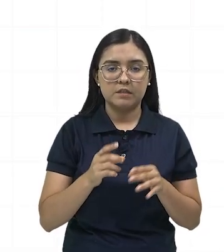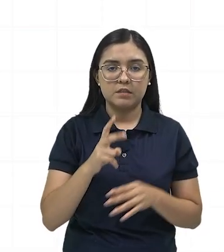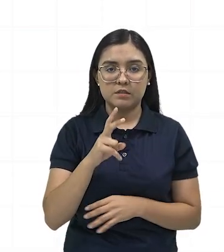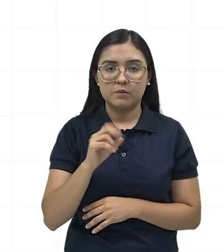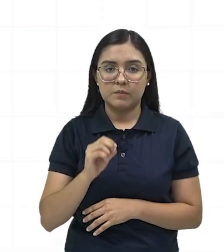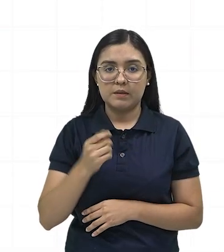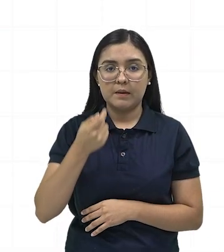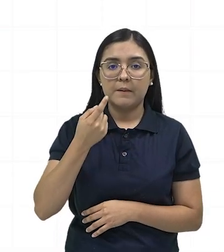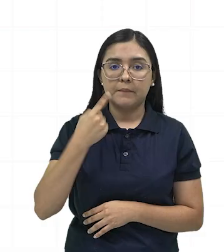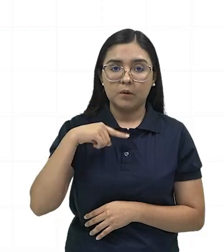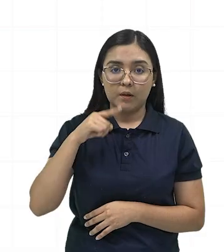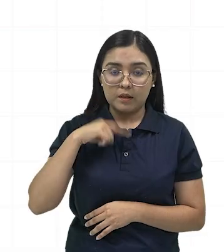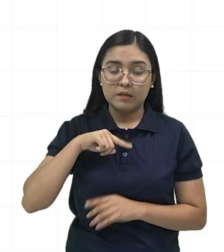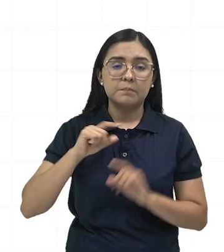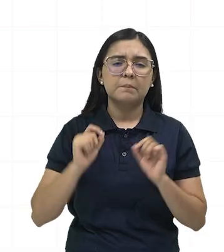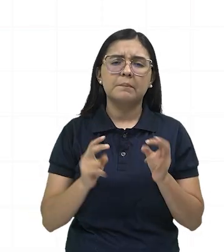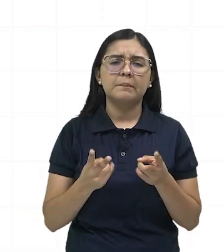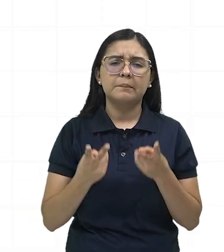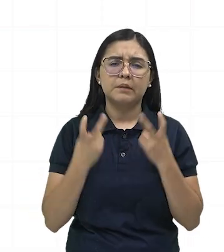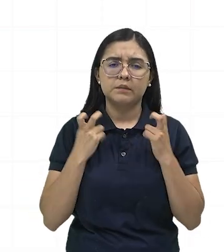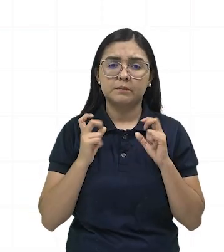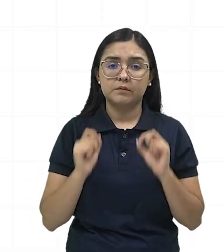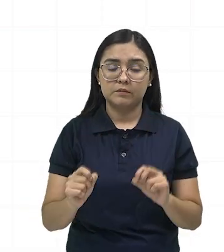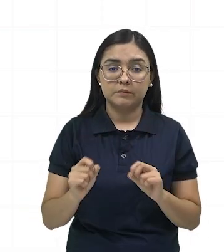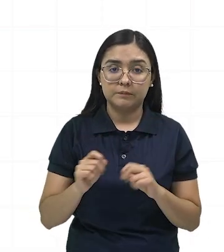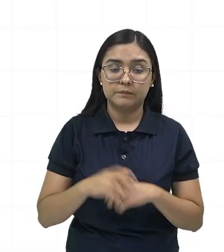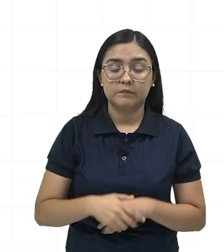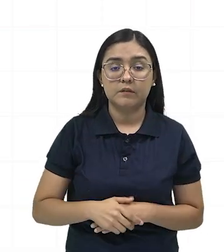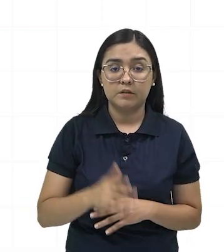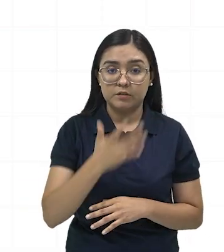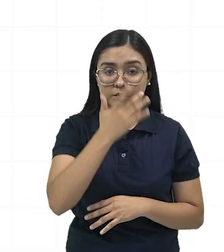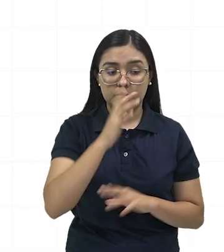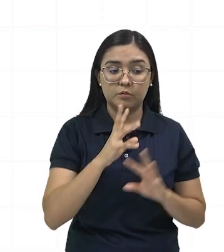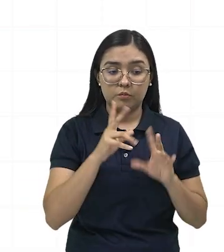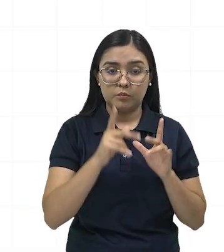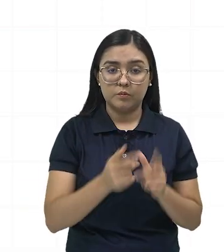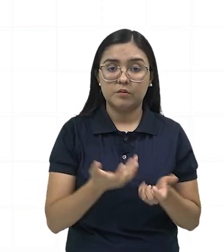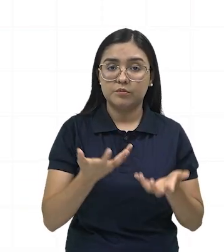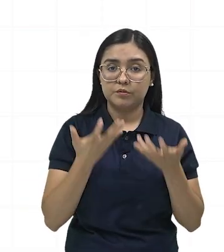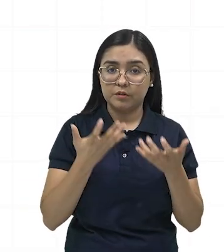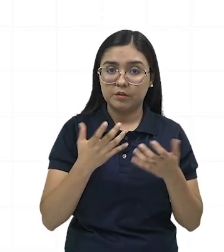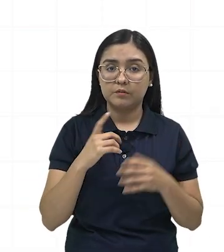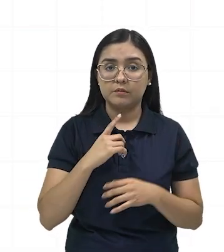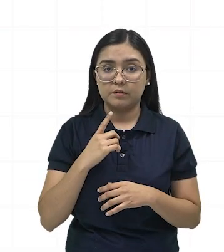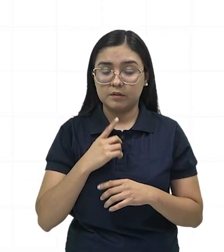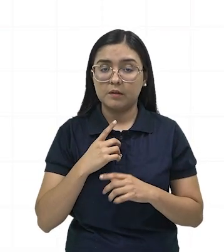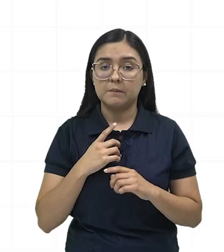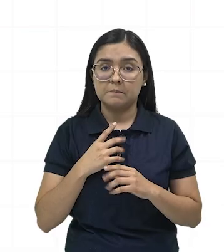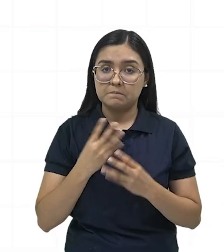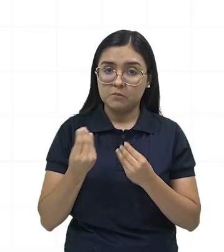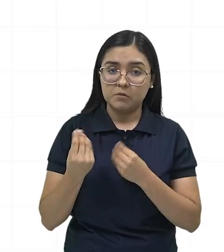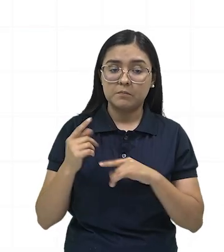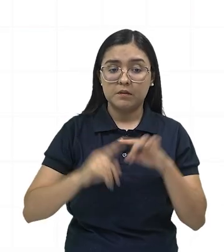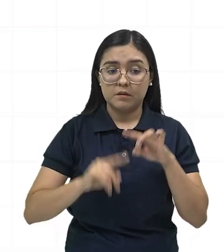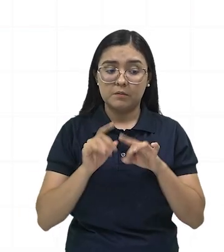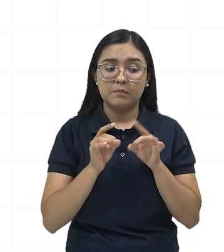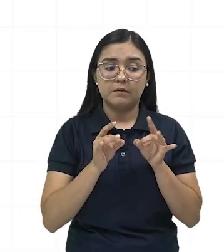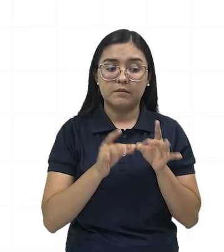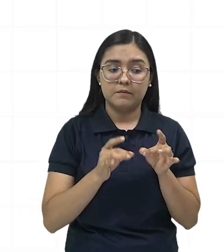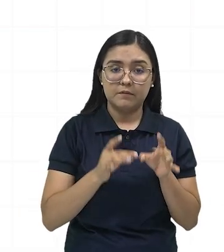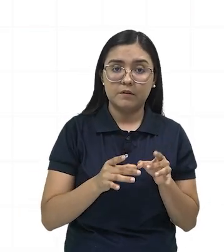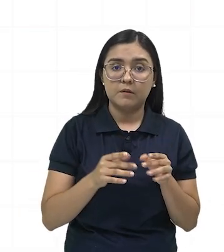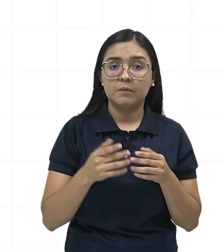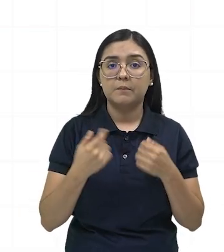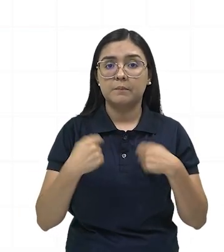picolés, percebam que, mesmo que todas as pessoas queiram, né, eu tenho bastante produto para vender. Logo,